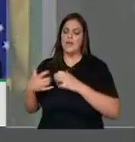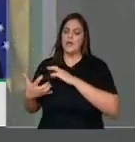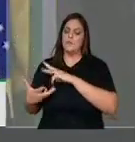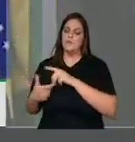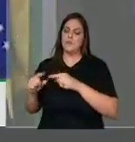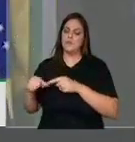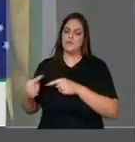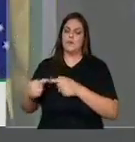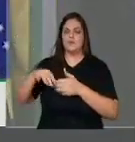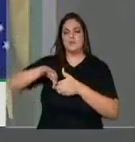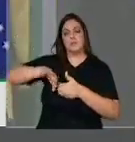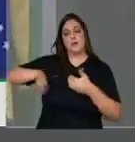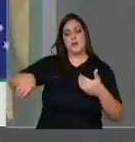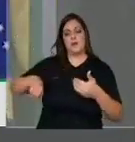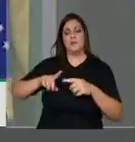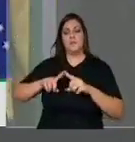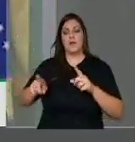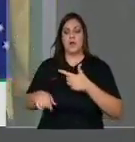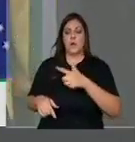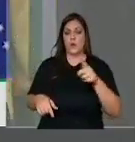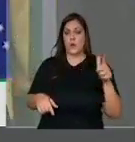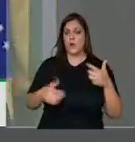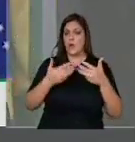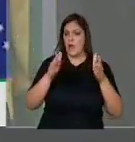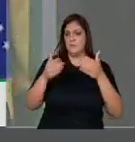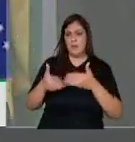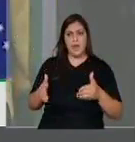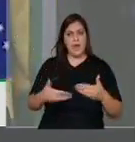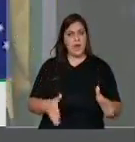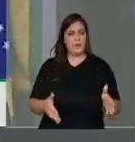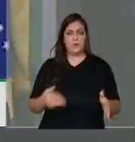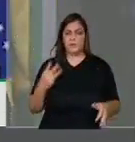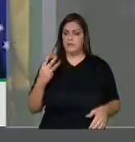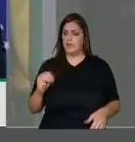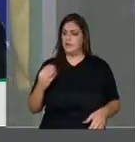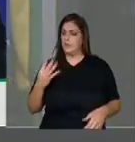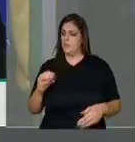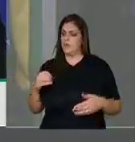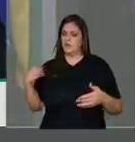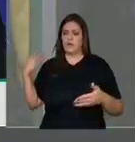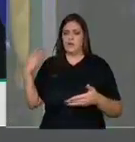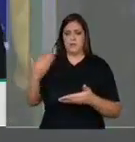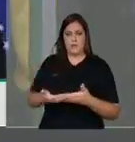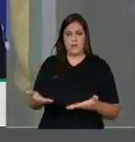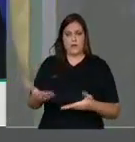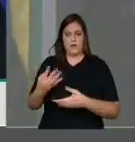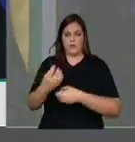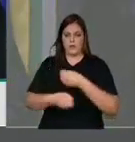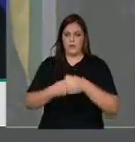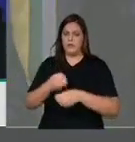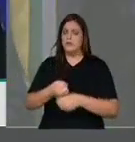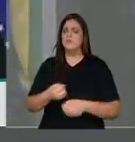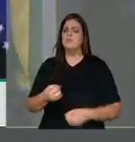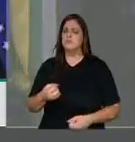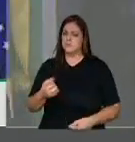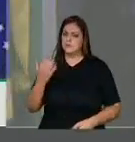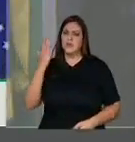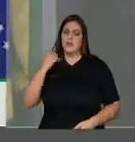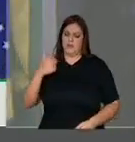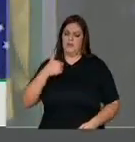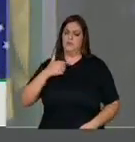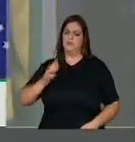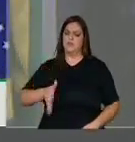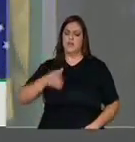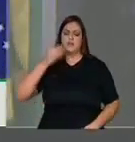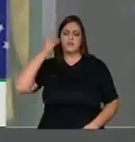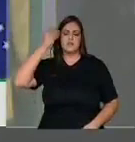abertos nesses anos recentes, dos últimos 30, 40 anos, eu mesmo tenho uma experiência